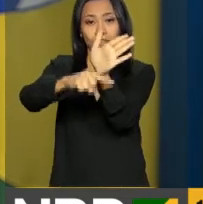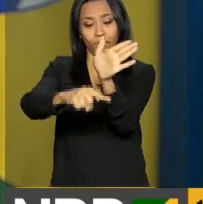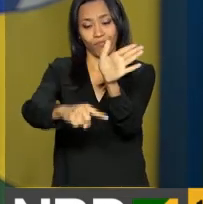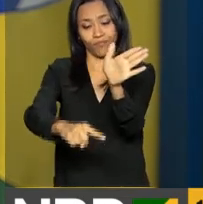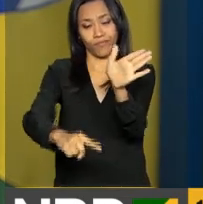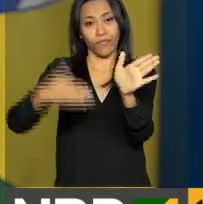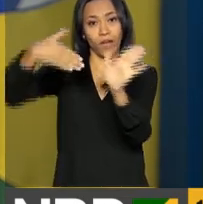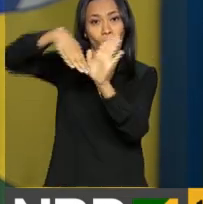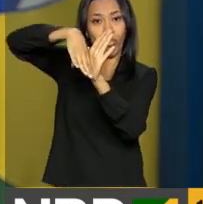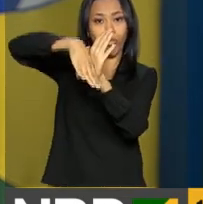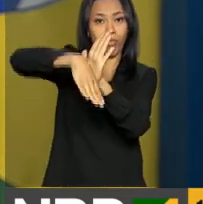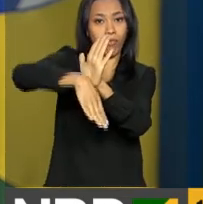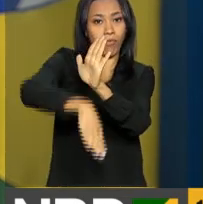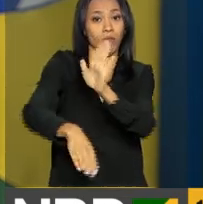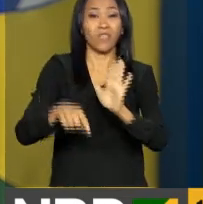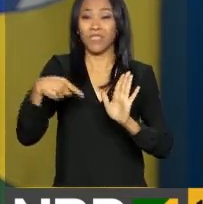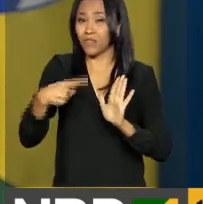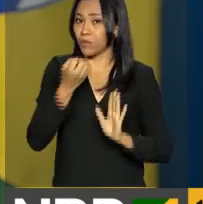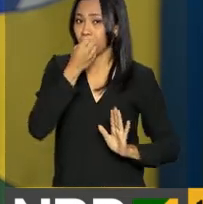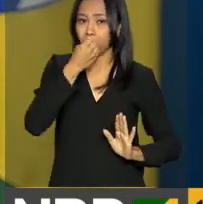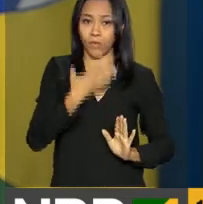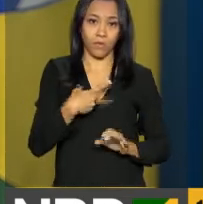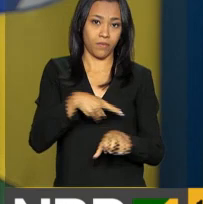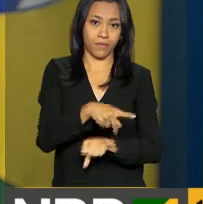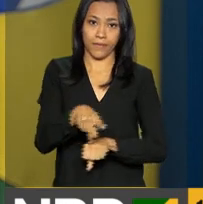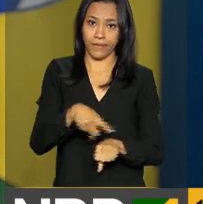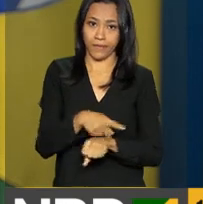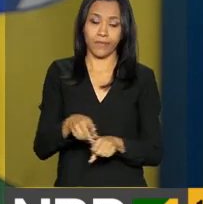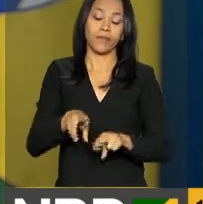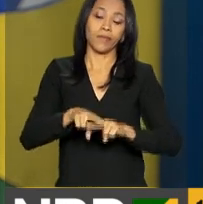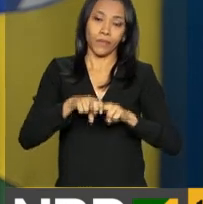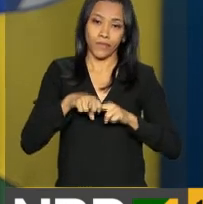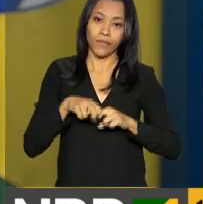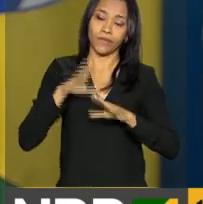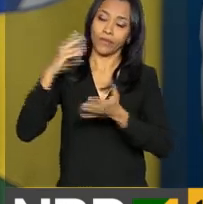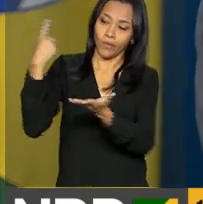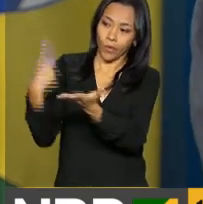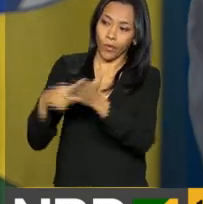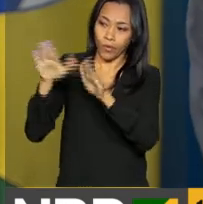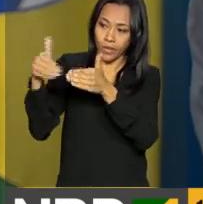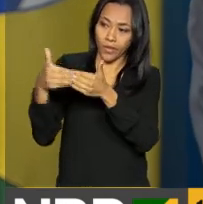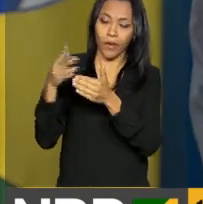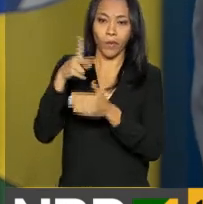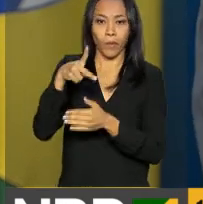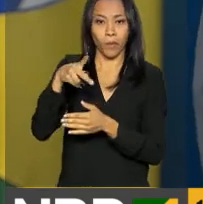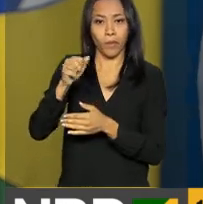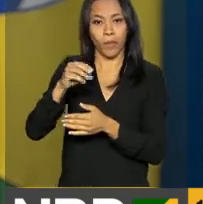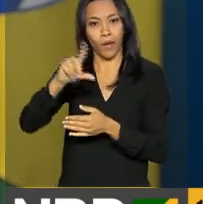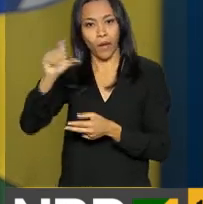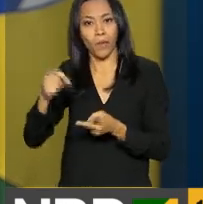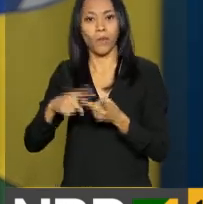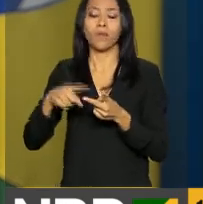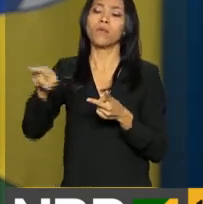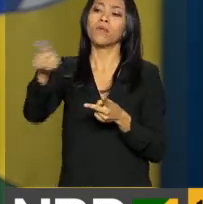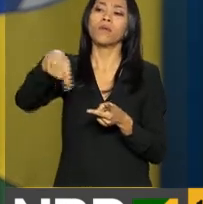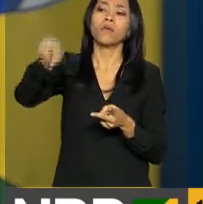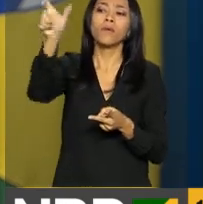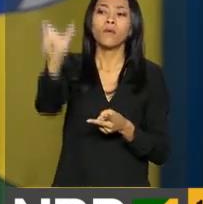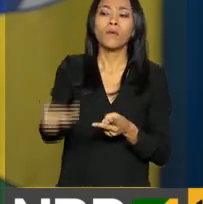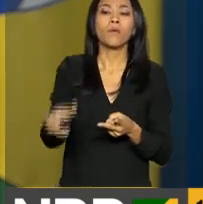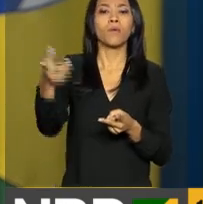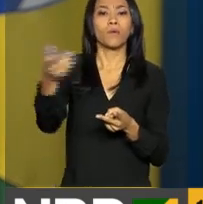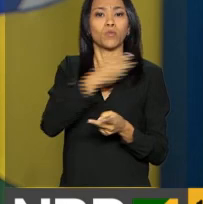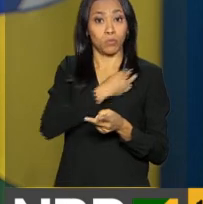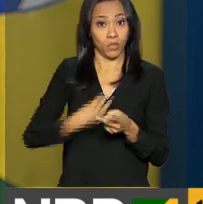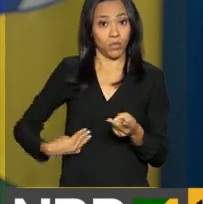é bom para o nosso país. Por isso que, ao combinarmos com Paulo, com Padilha, com Meirelles, com os ministros, a ideia de nós fazermos